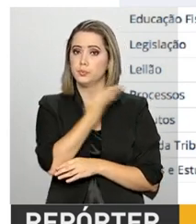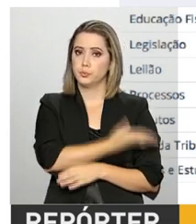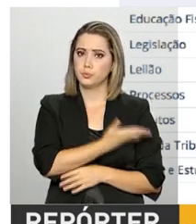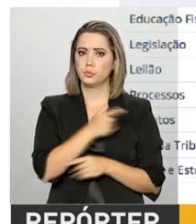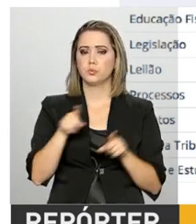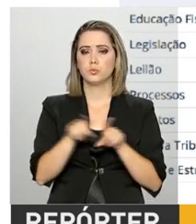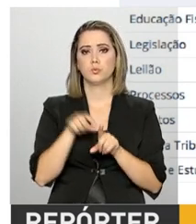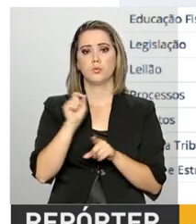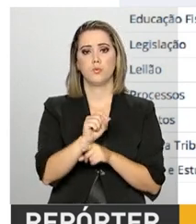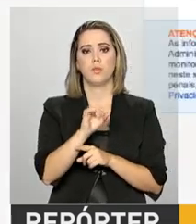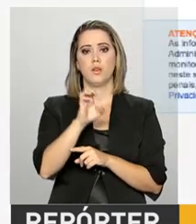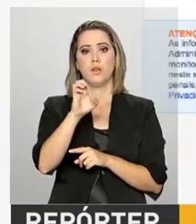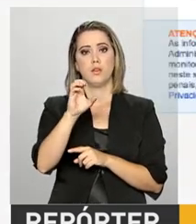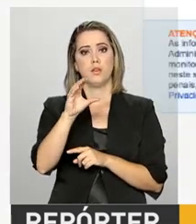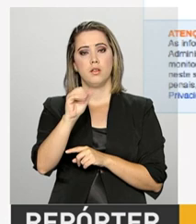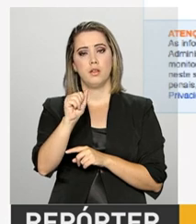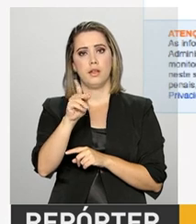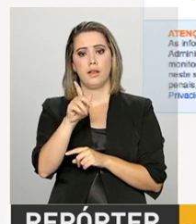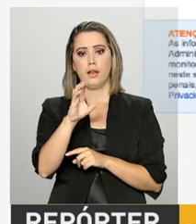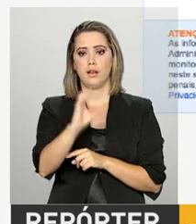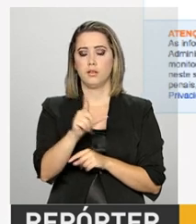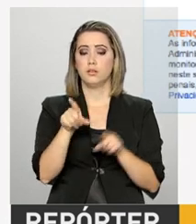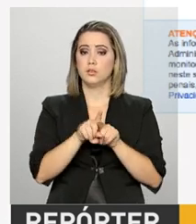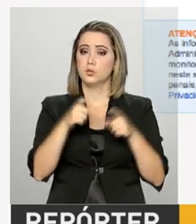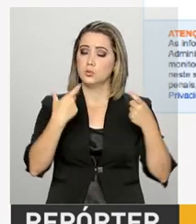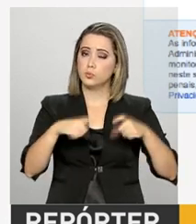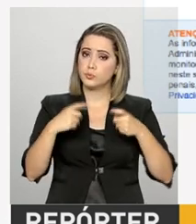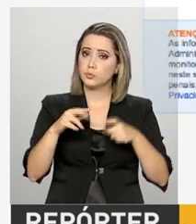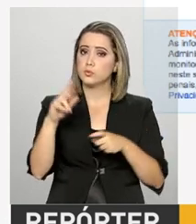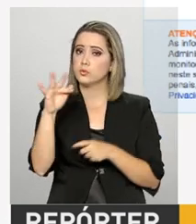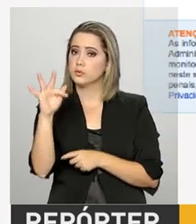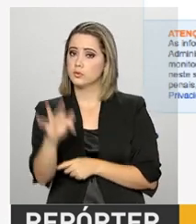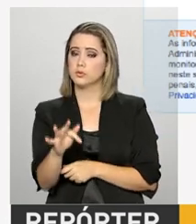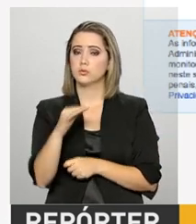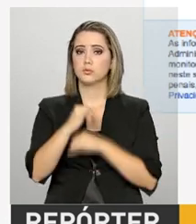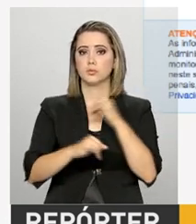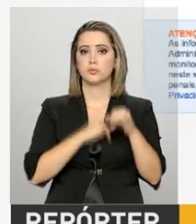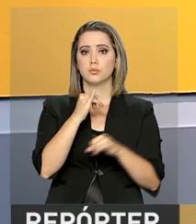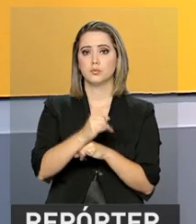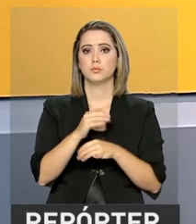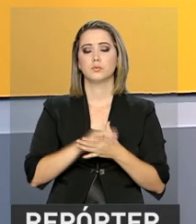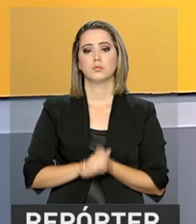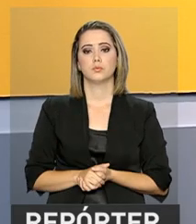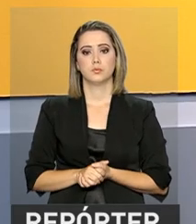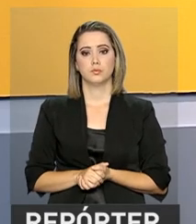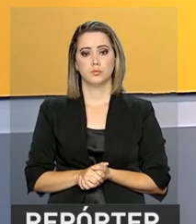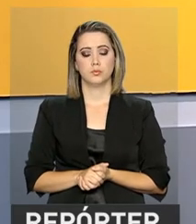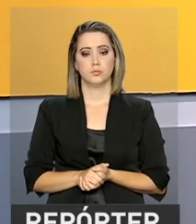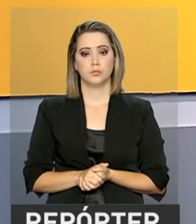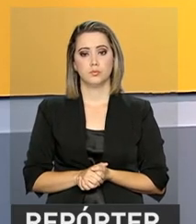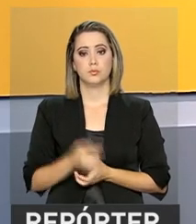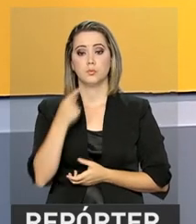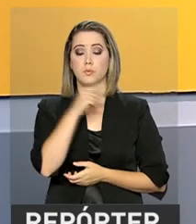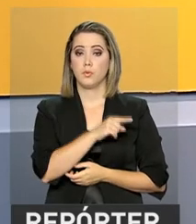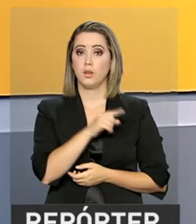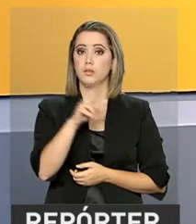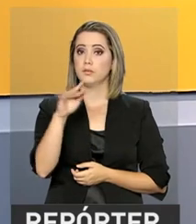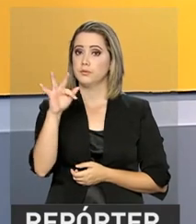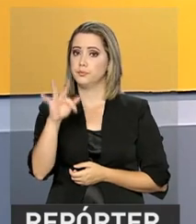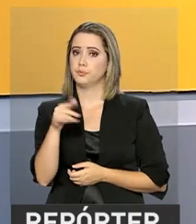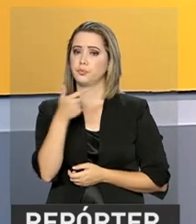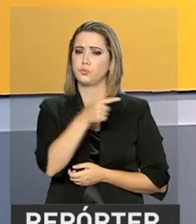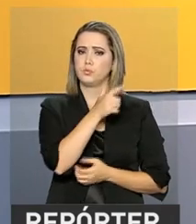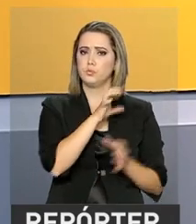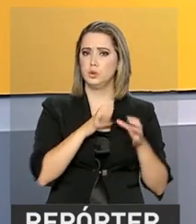contribuinte ecque localizado na página da Receita Federal na internet e assim como a Receita Federal